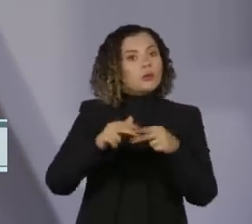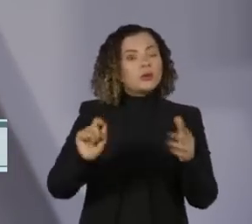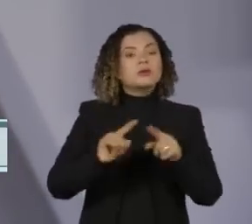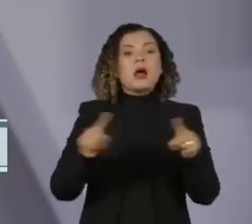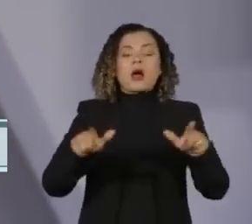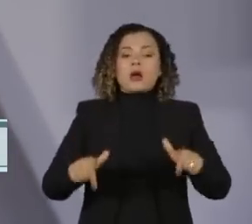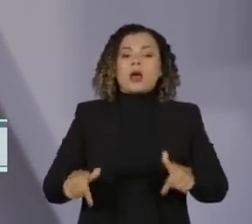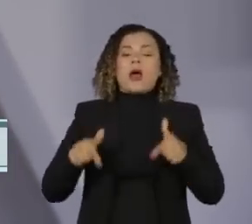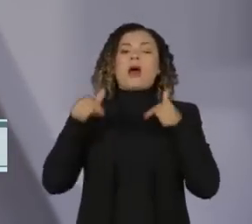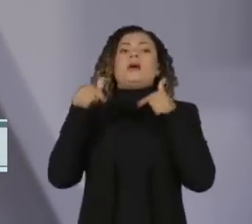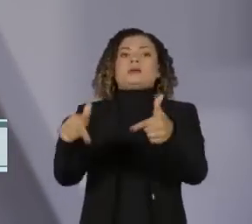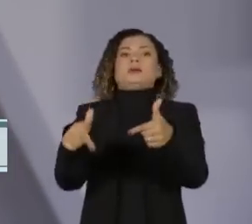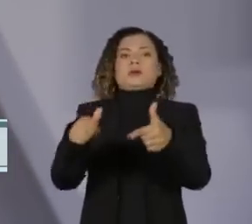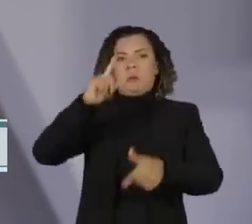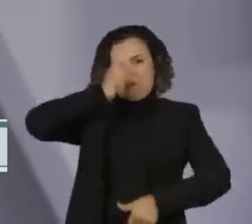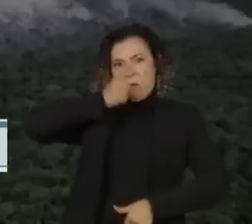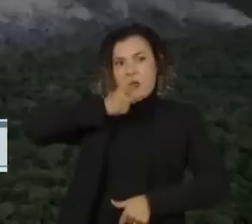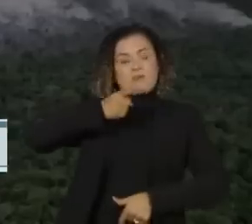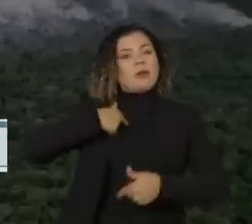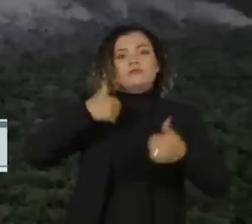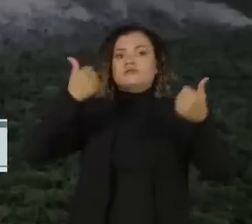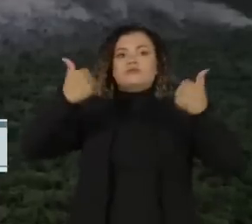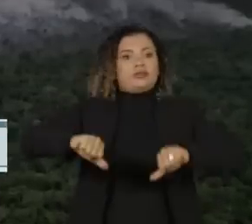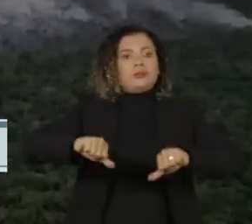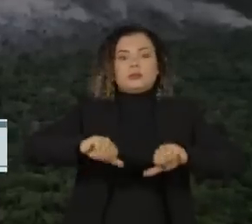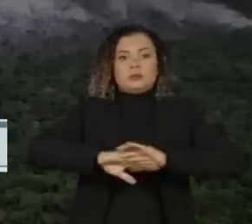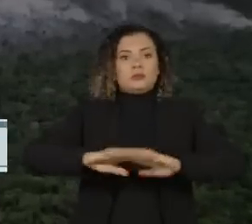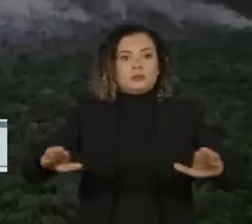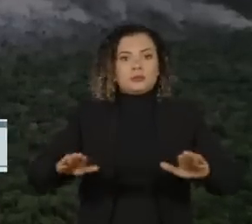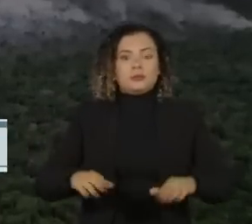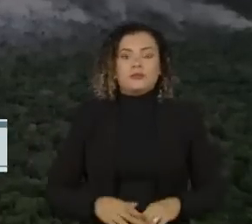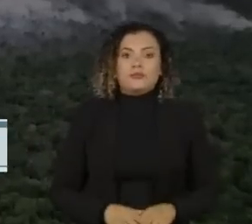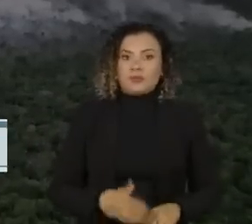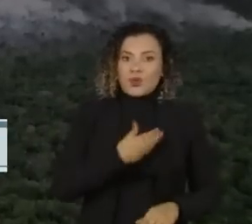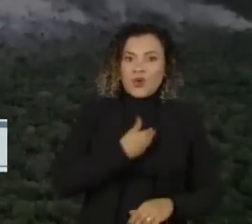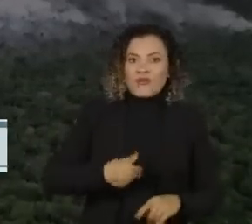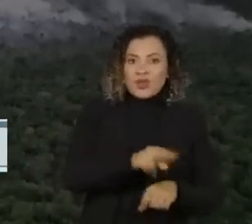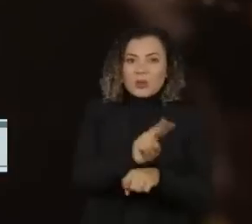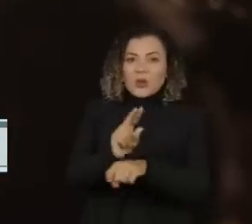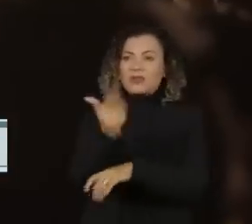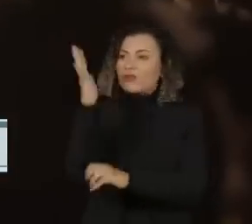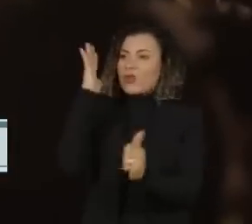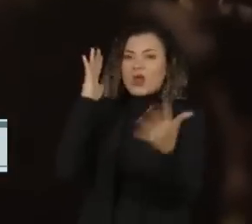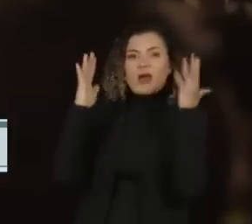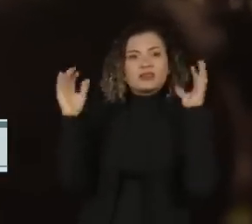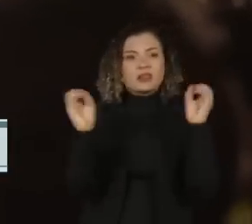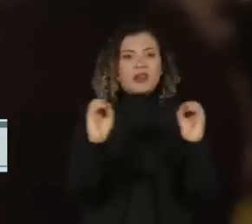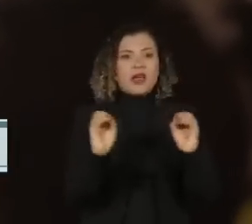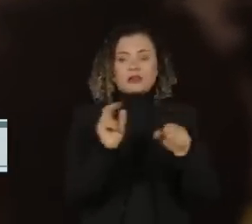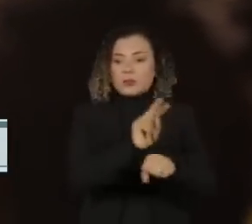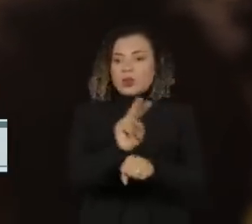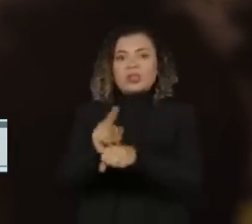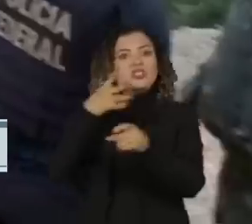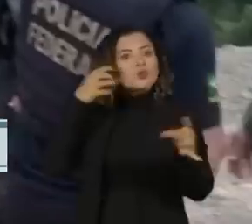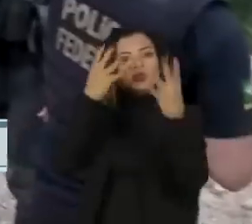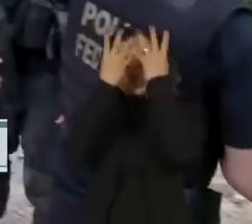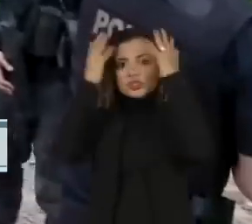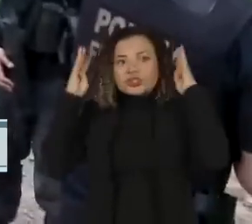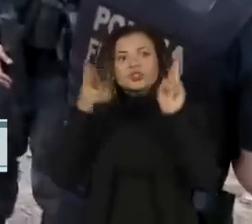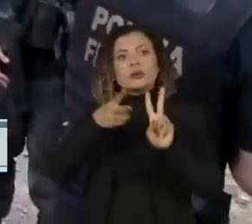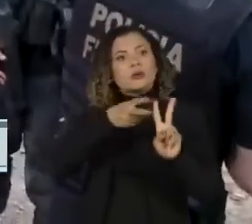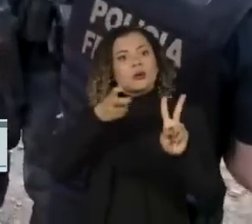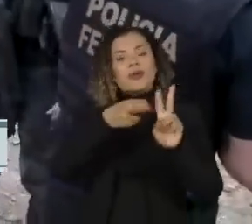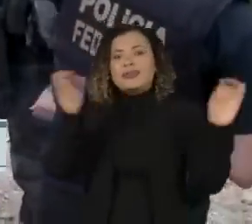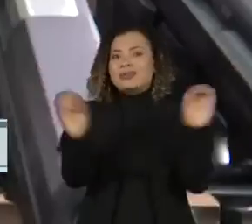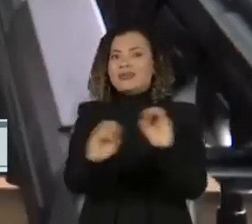das medidas consideradas autoritárias um governo que não protegeu a floresta nem os povos originários que